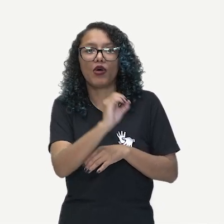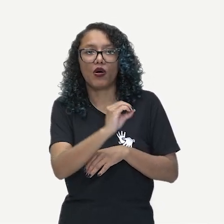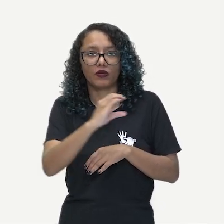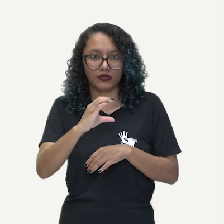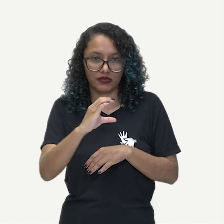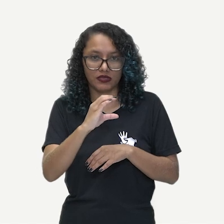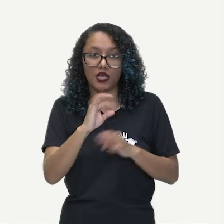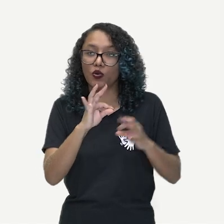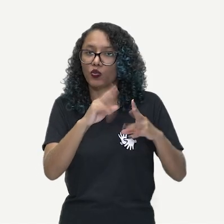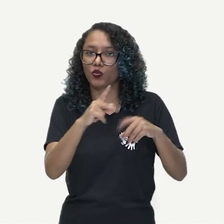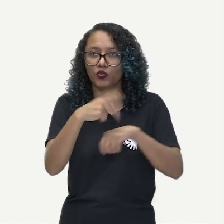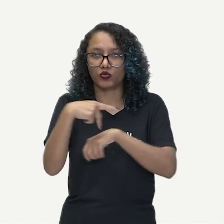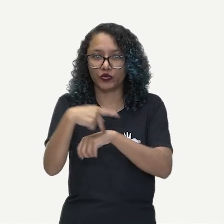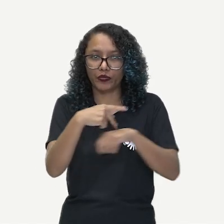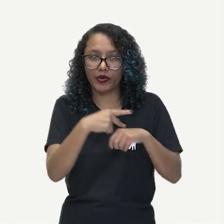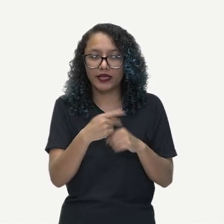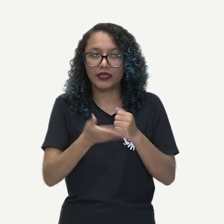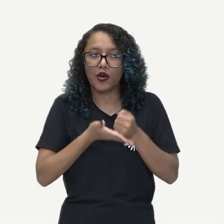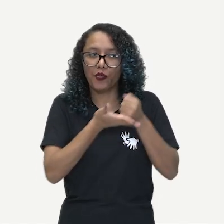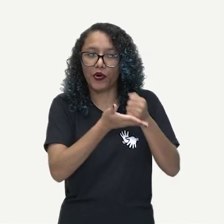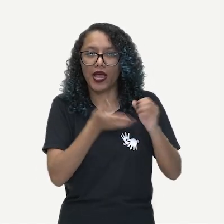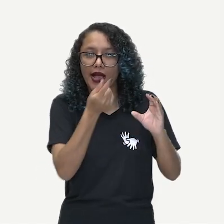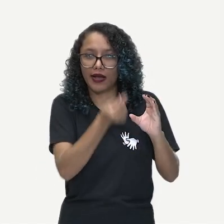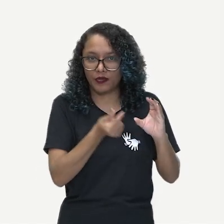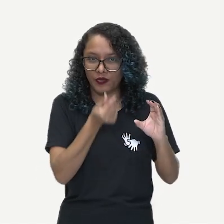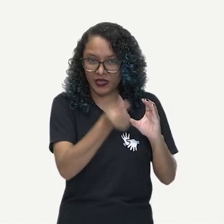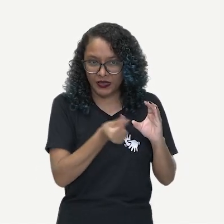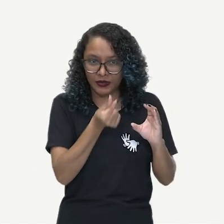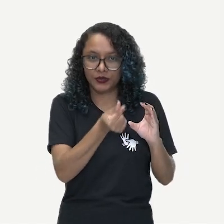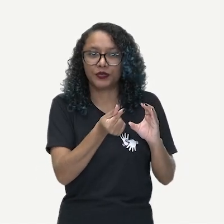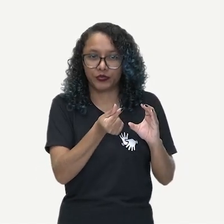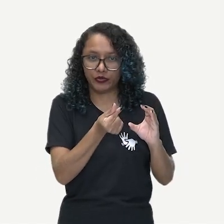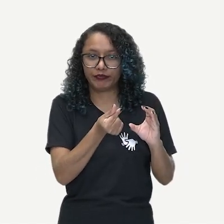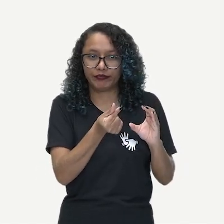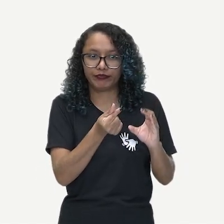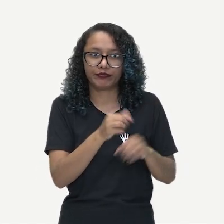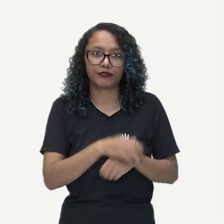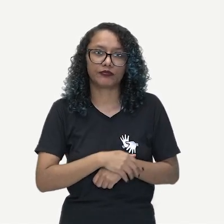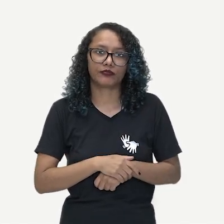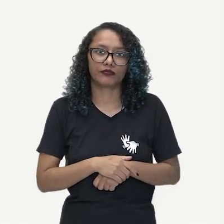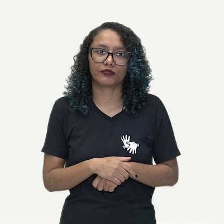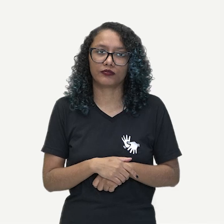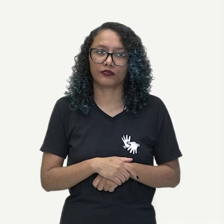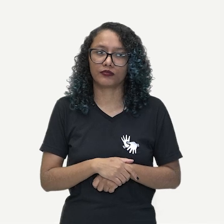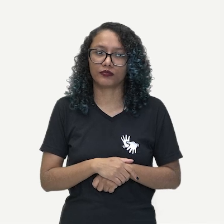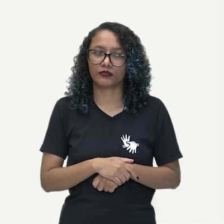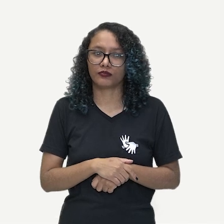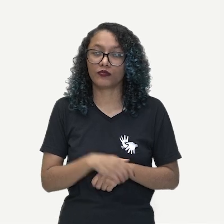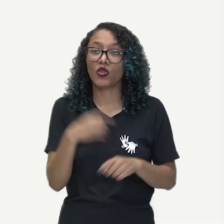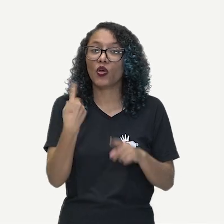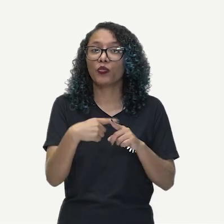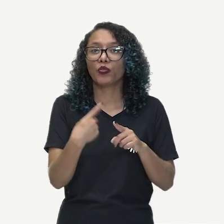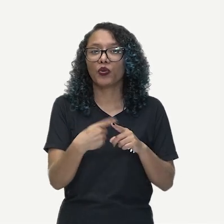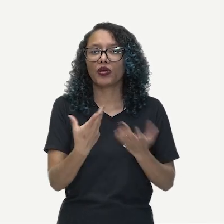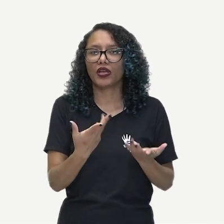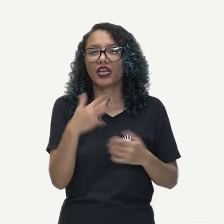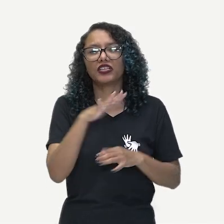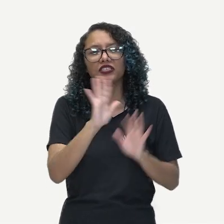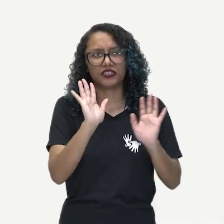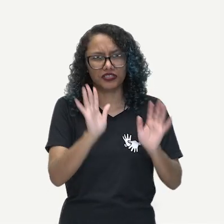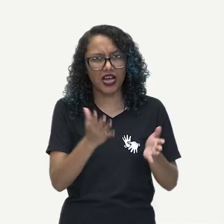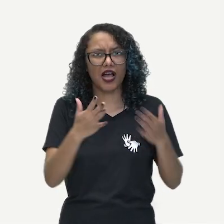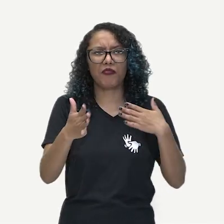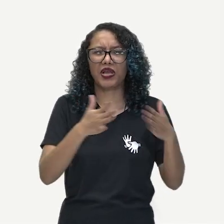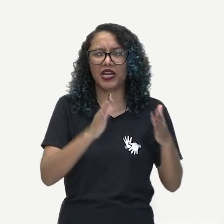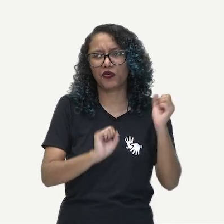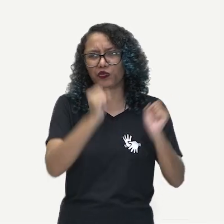países que se alinharam ao modelo capitalista, até porque já estavam ali mais do que vivendo a Revolução Industrial,